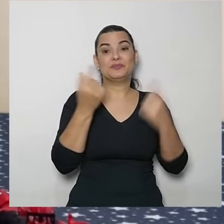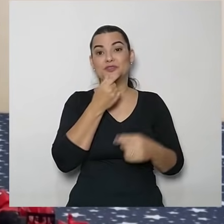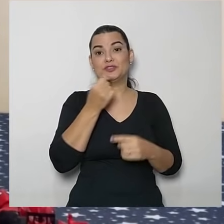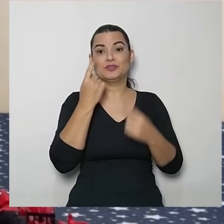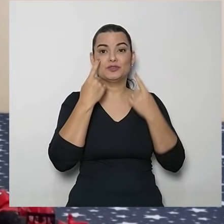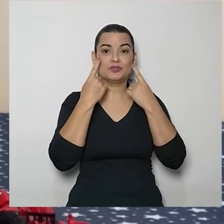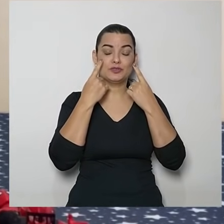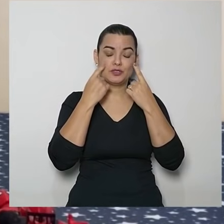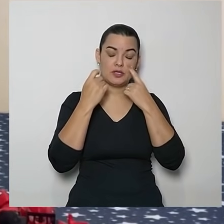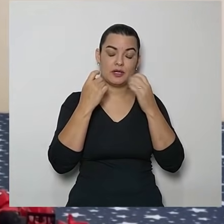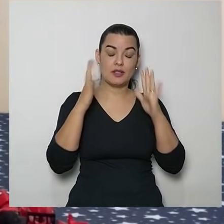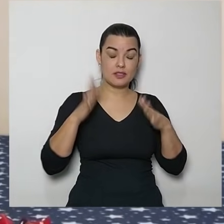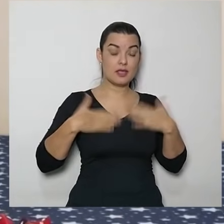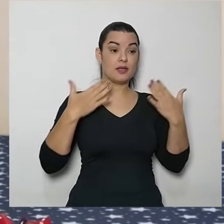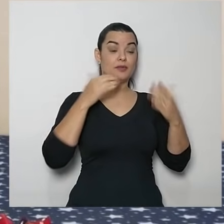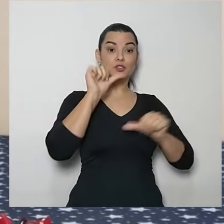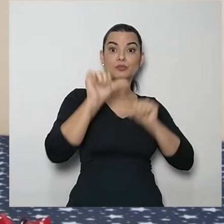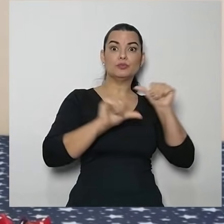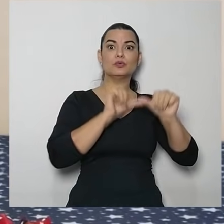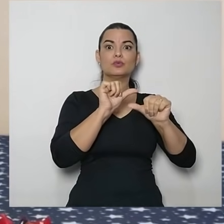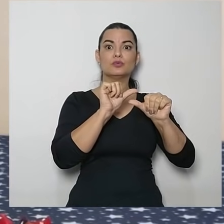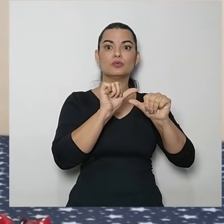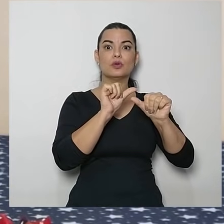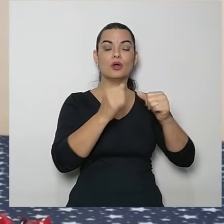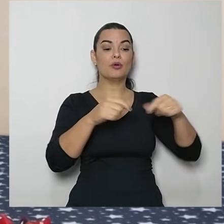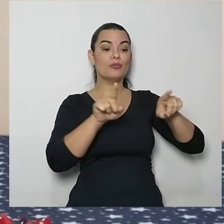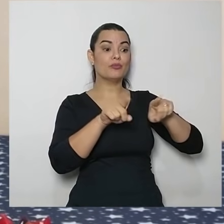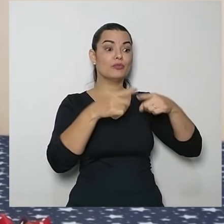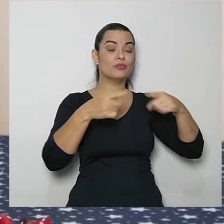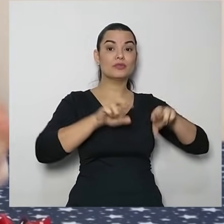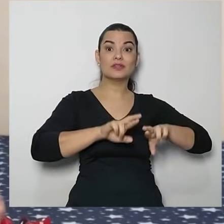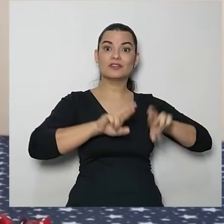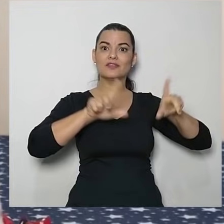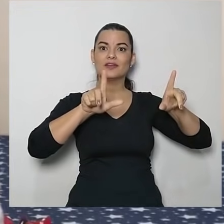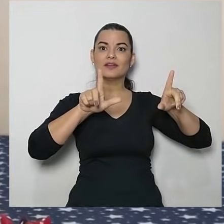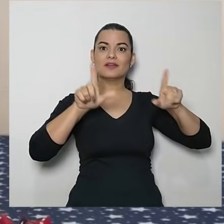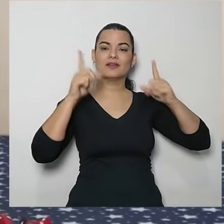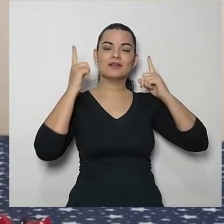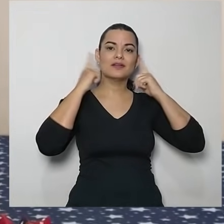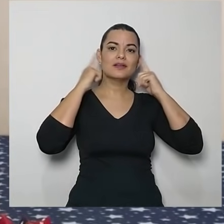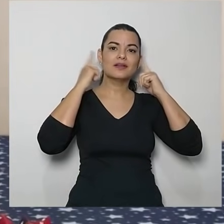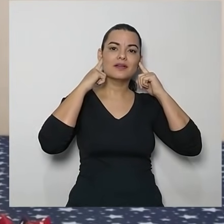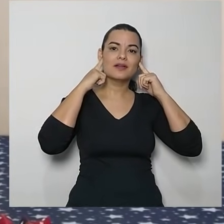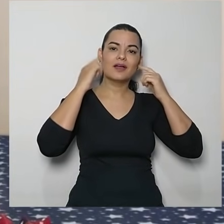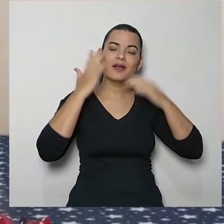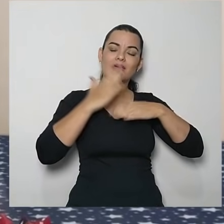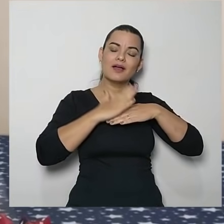Quando de repente escutou uma melodia diferente que acariciava seus ouvidos.